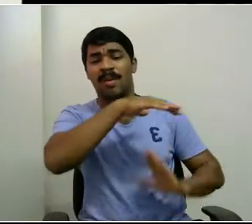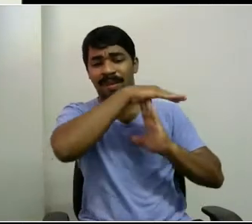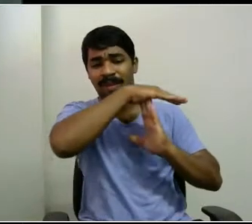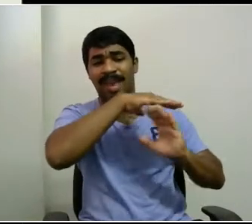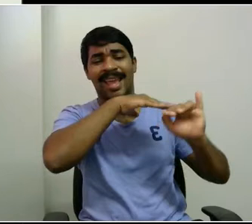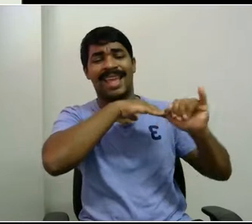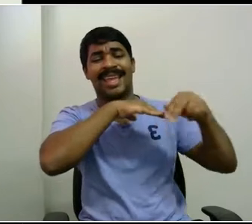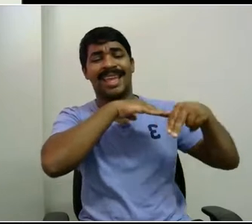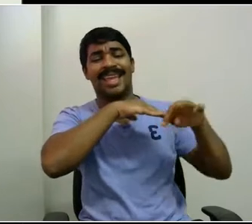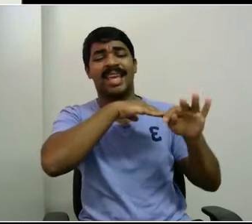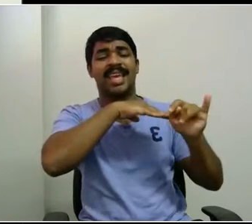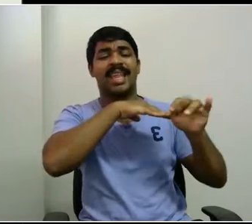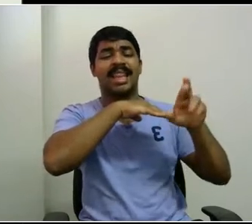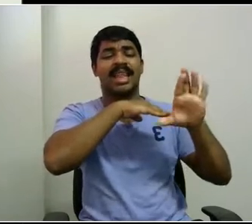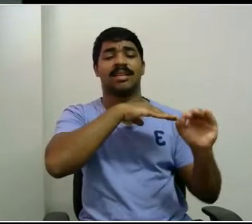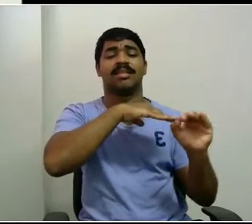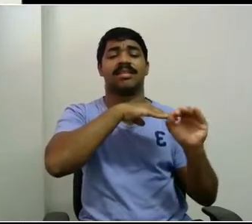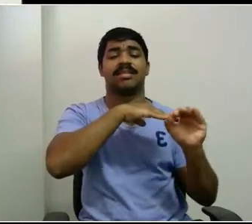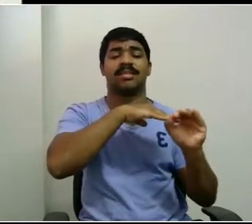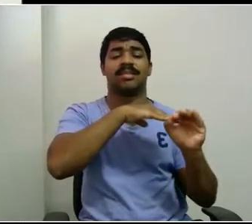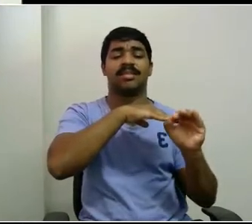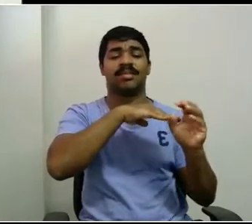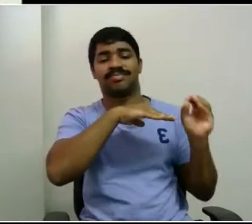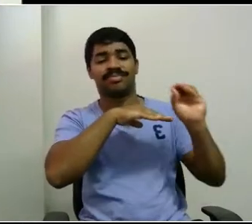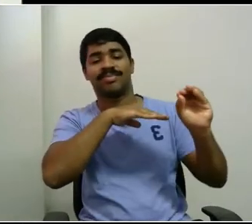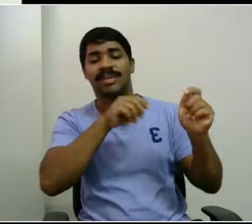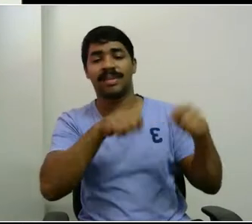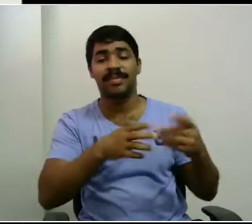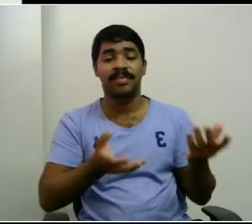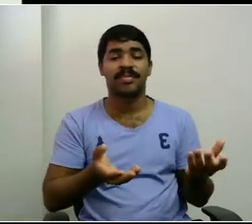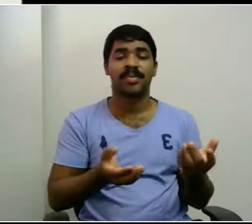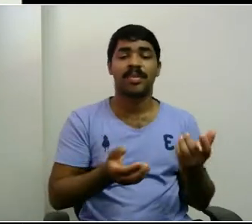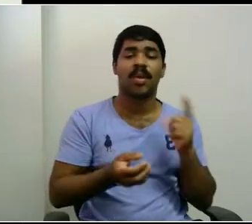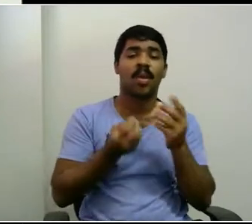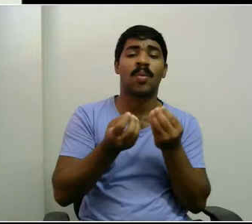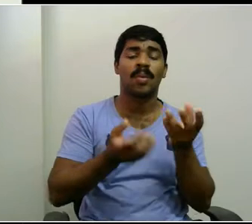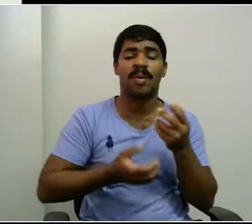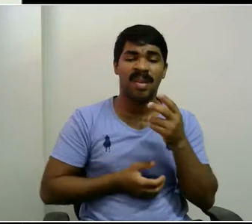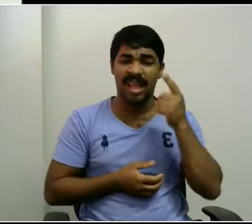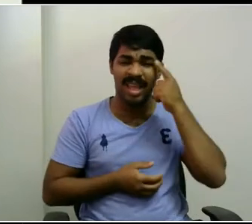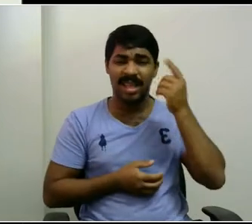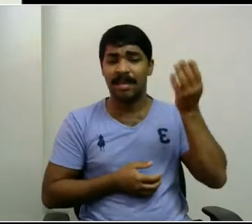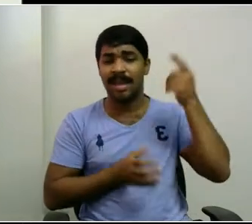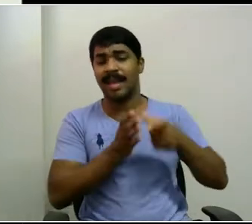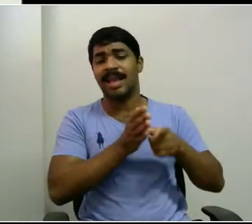tá? Então o que eu quero, ó? Lembra daquela questão dos volumes, é bem parecida.